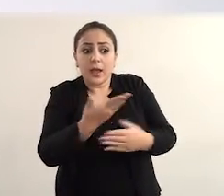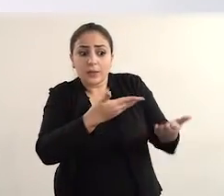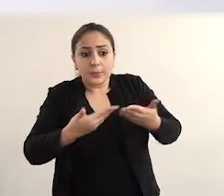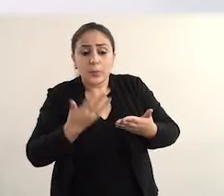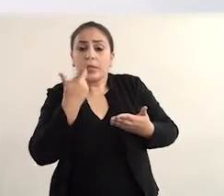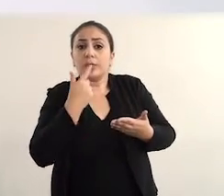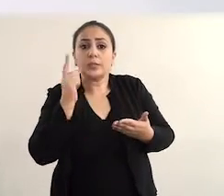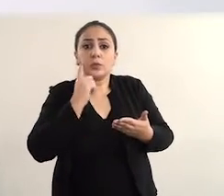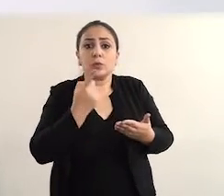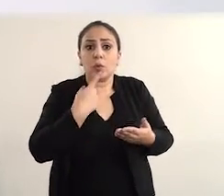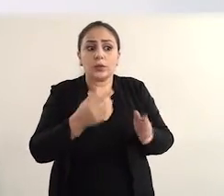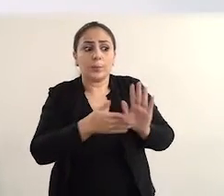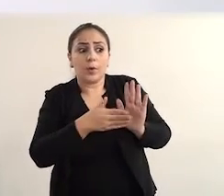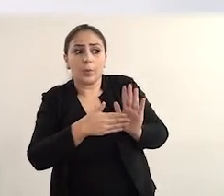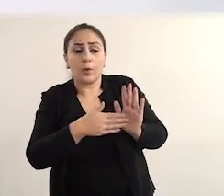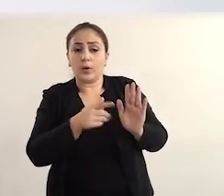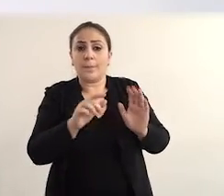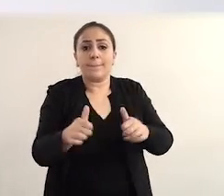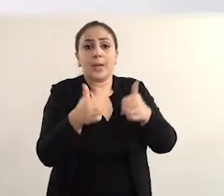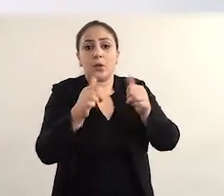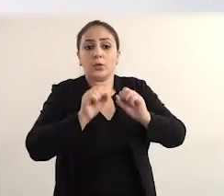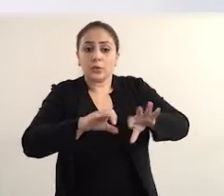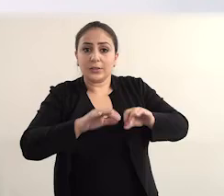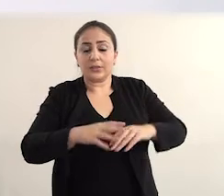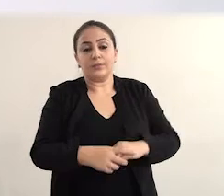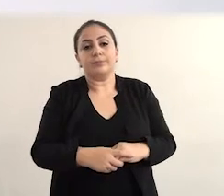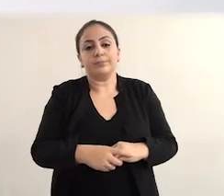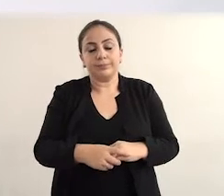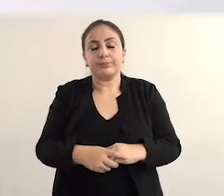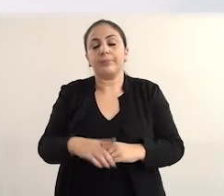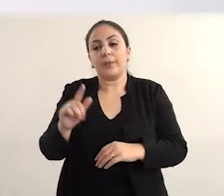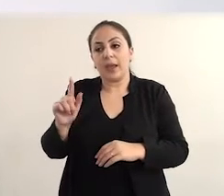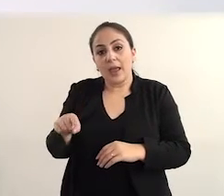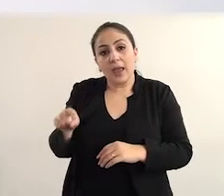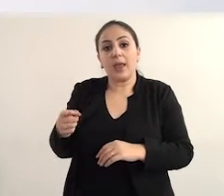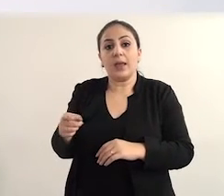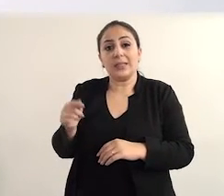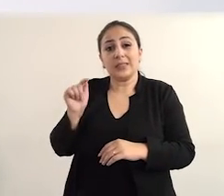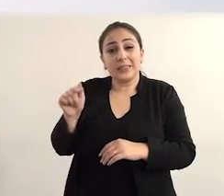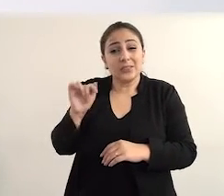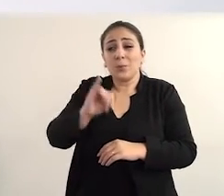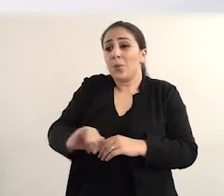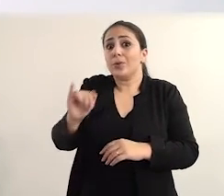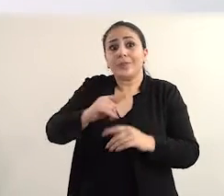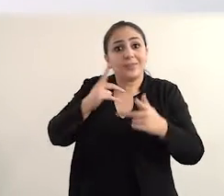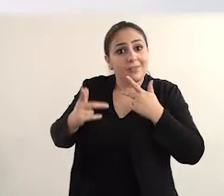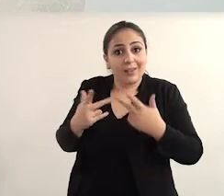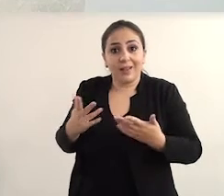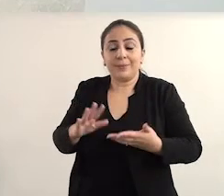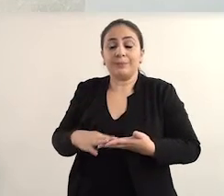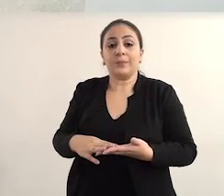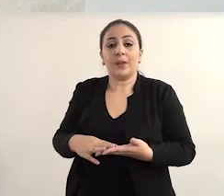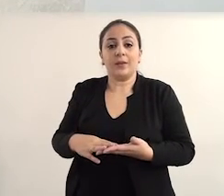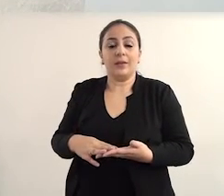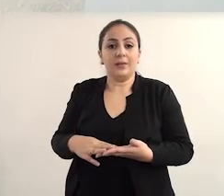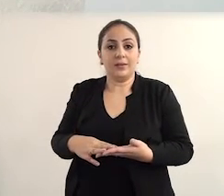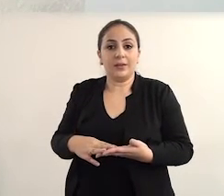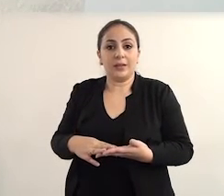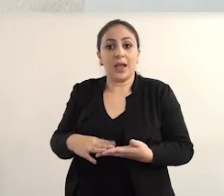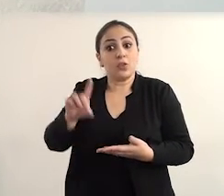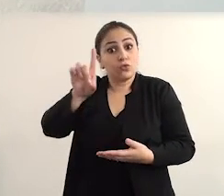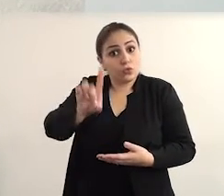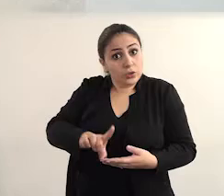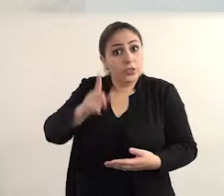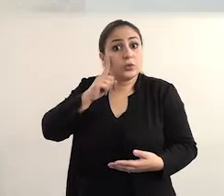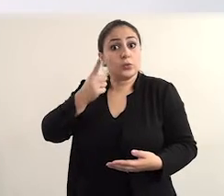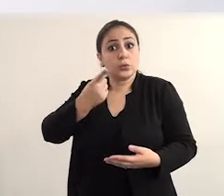criança surda, em oferecer a melhor educação. Isso é importante também, né? É